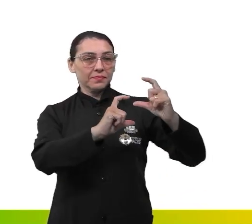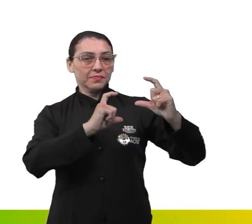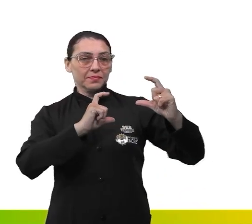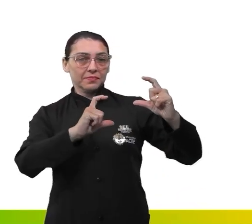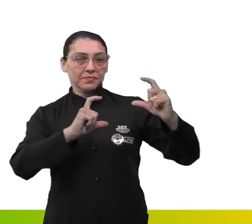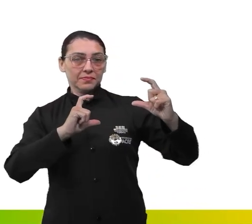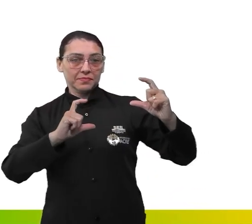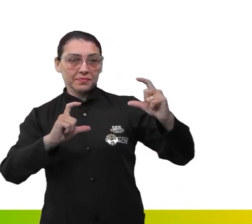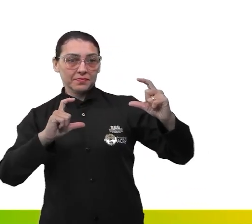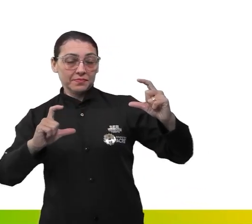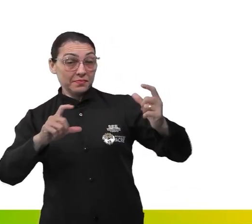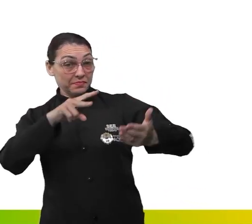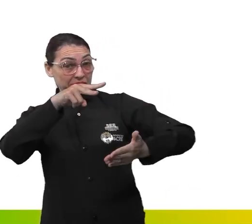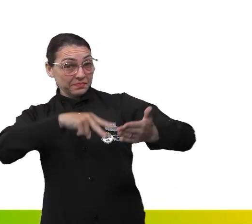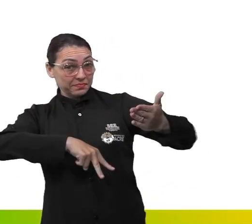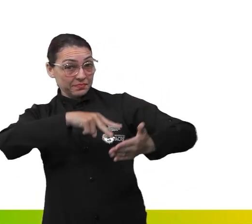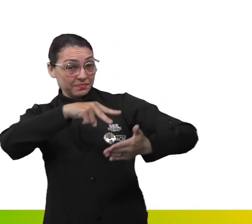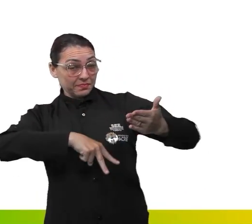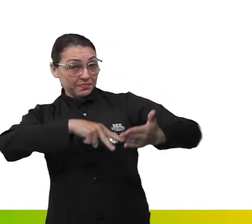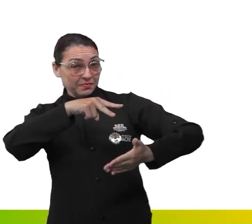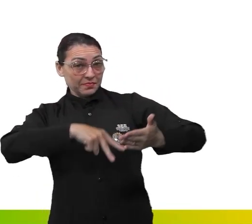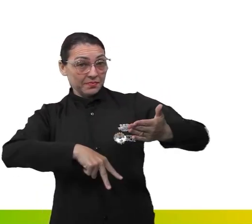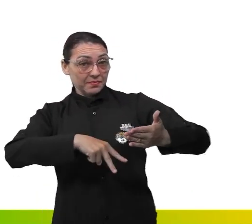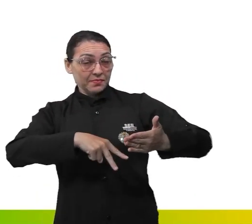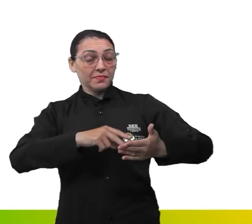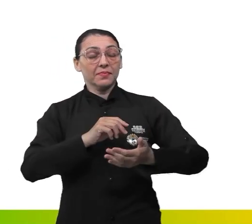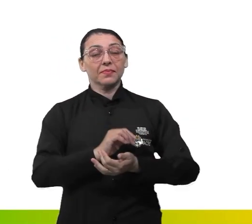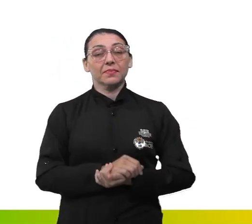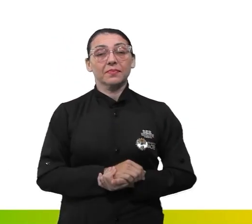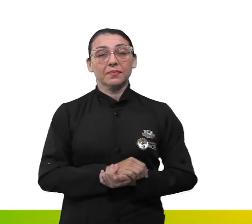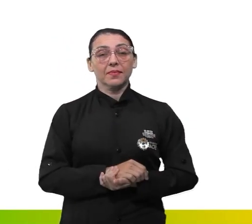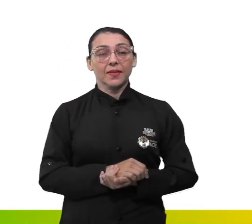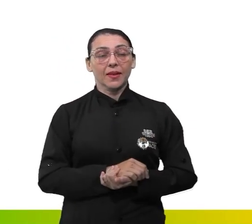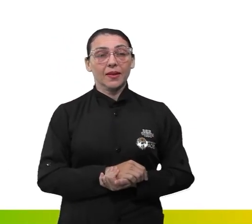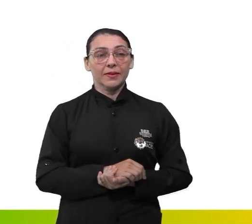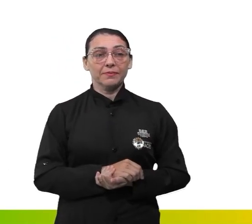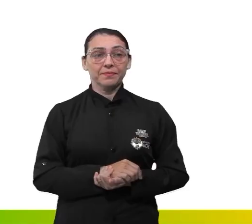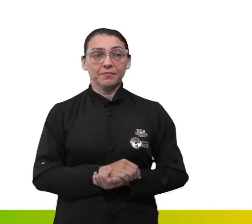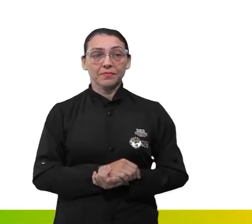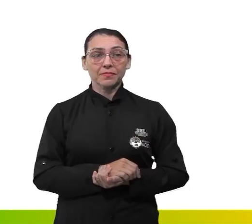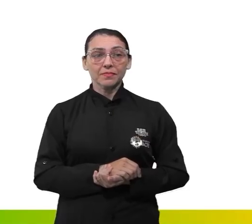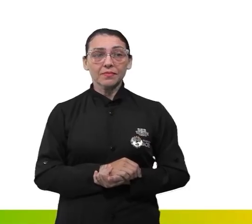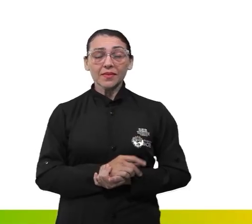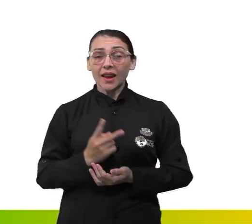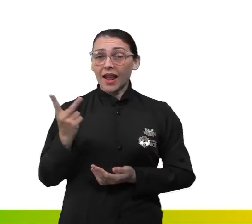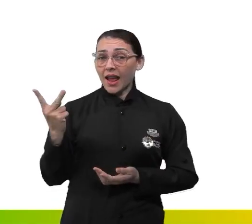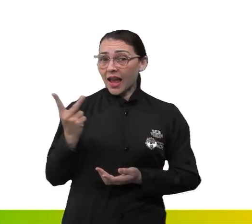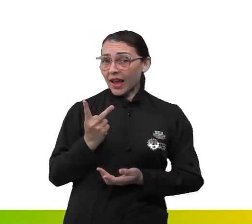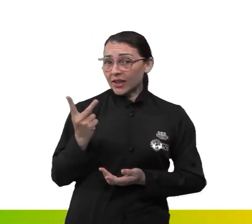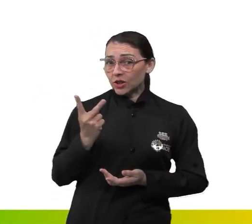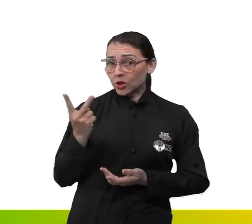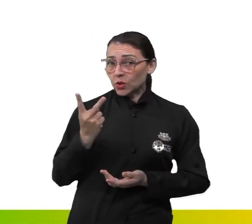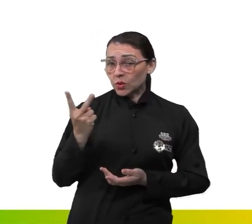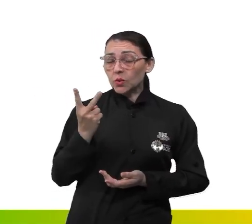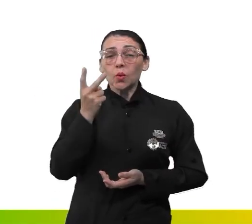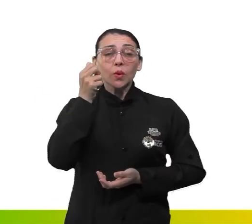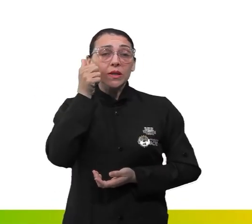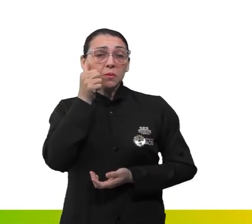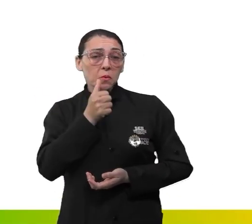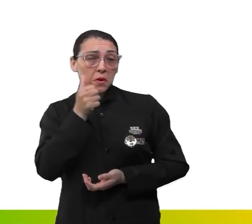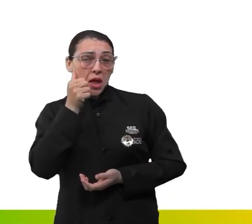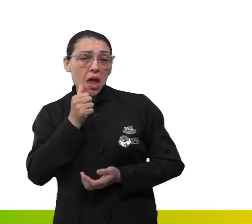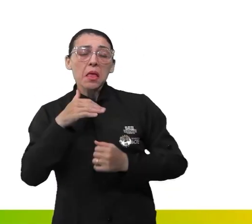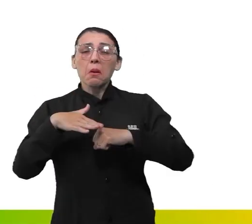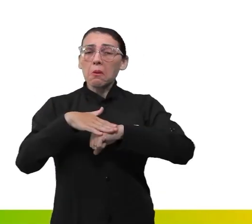Vamos ler a tirinha e responder a pergunta que se segue, tudo bem? No primeiro quadrinho, ela